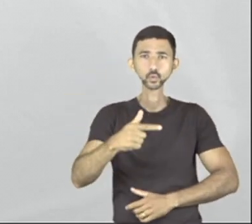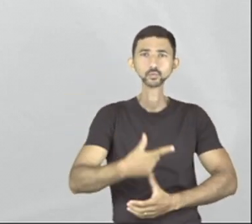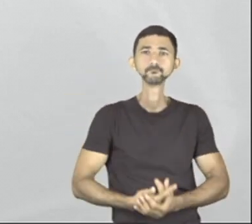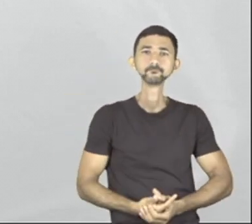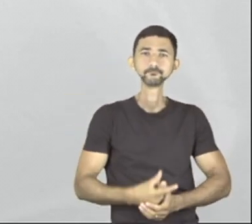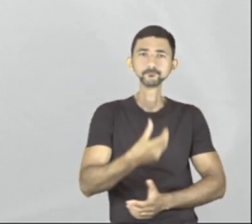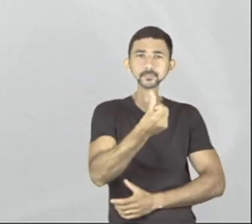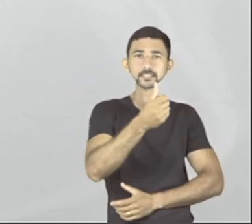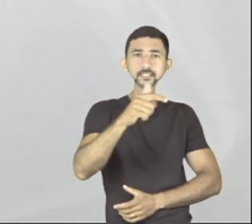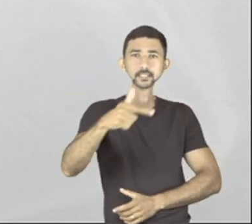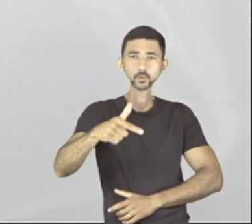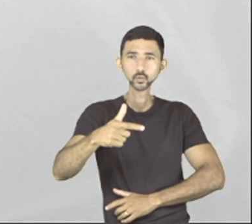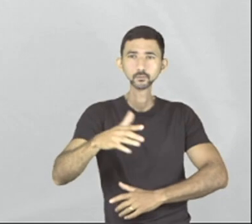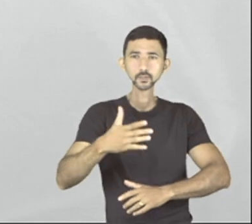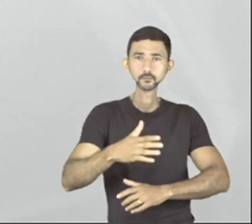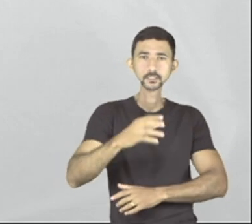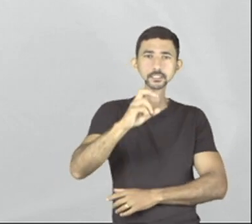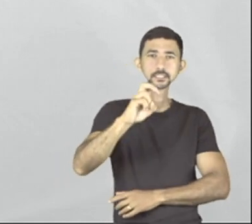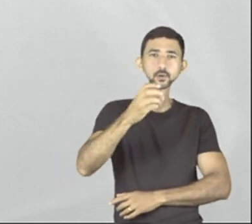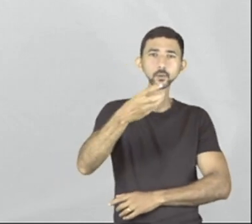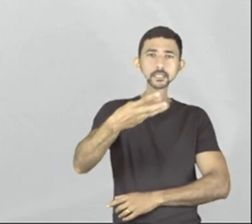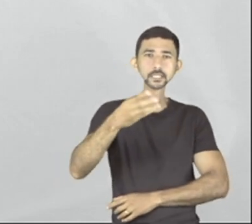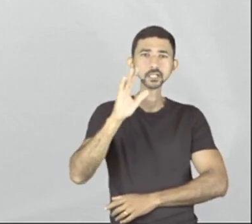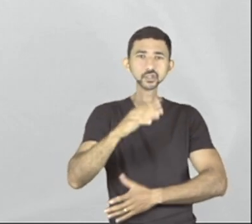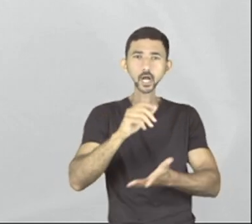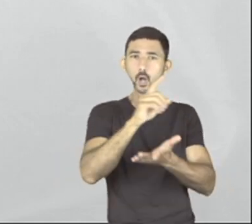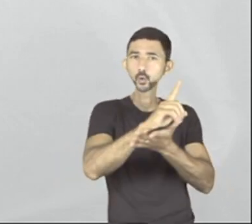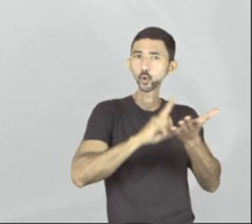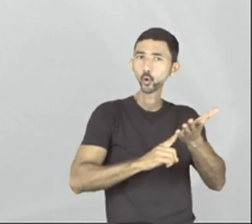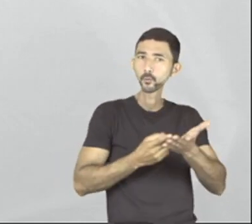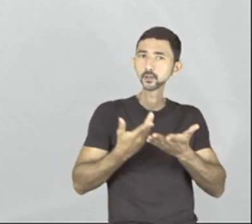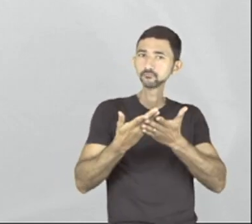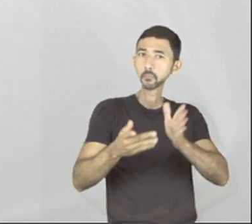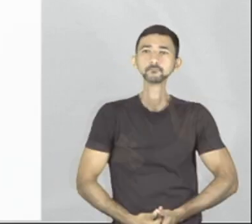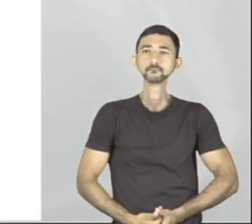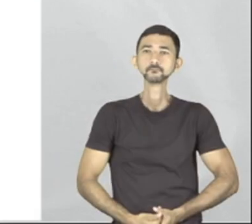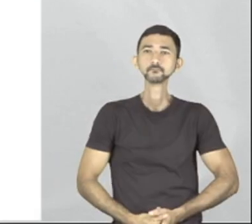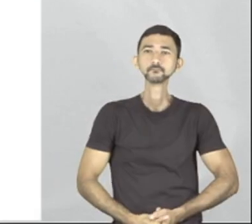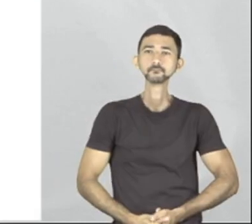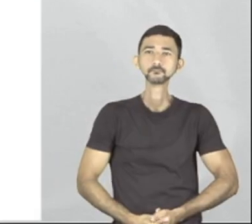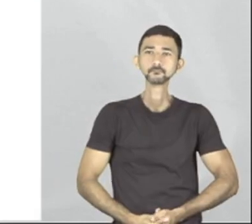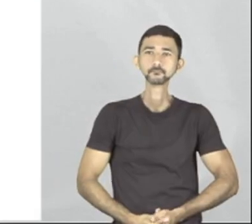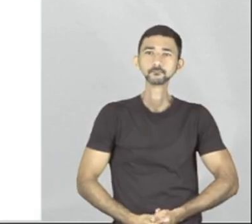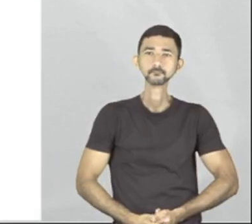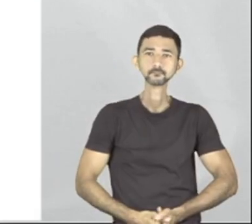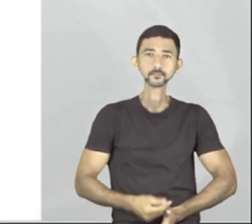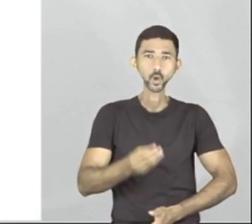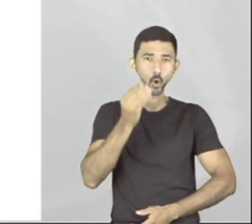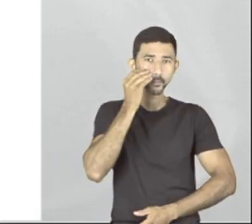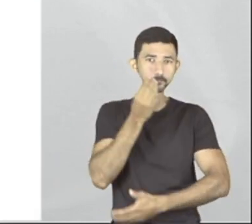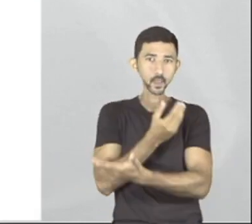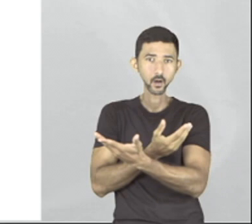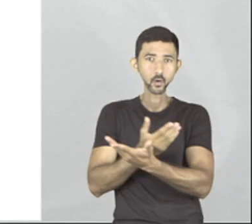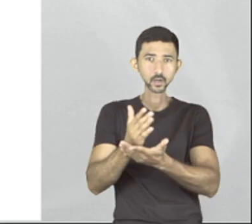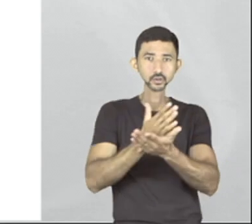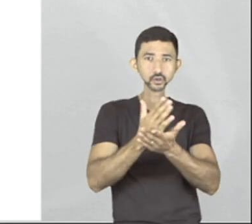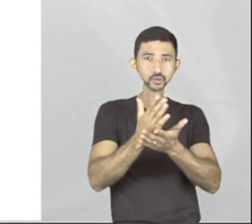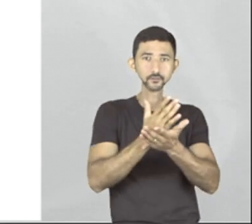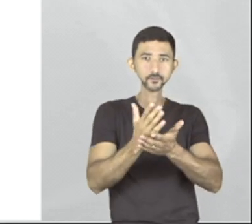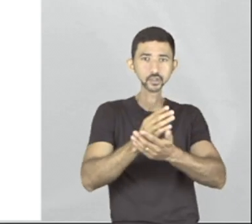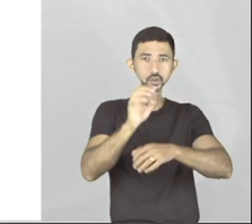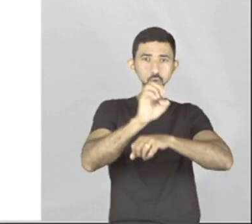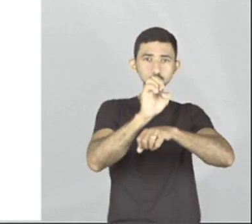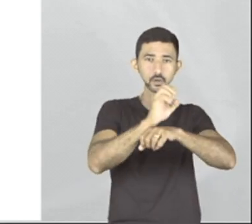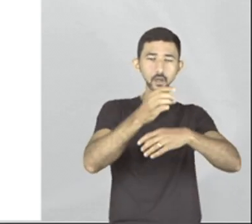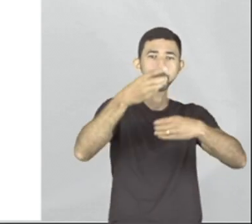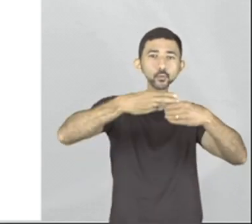53 já receberam os títulos de posse da terra. Vamos observar agora a divisão dos municípios